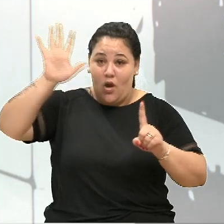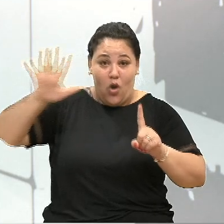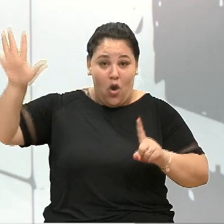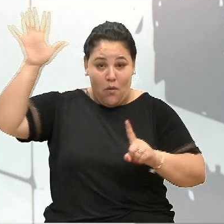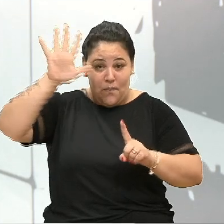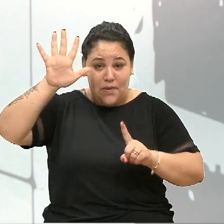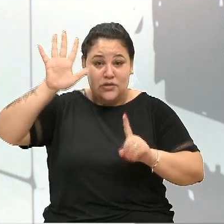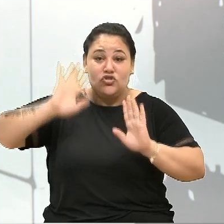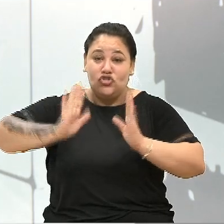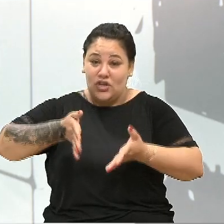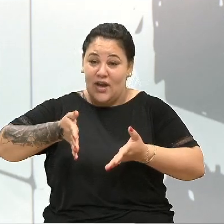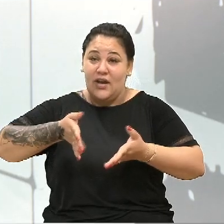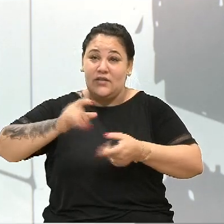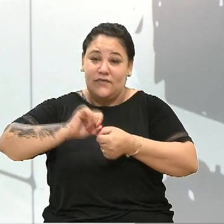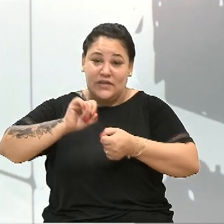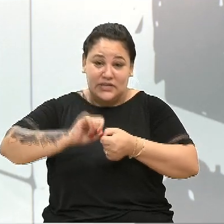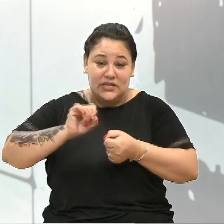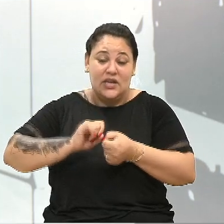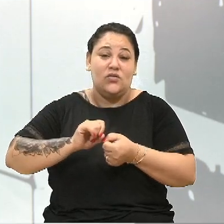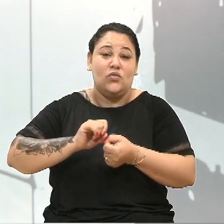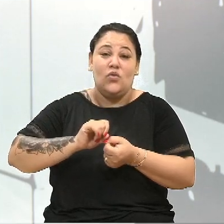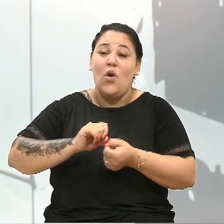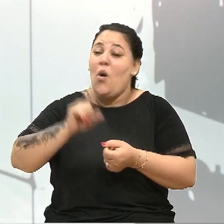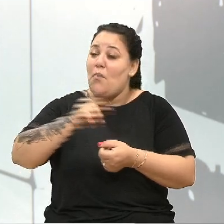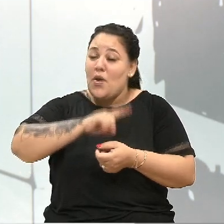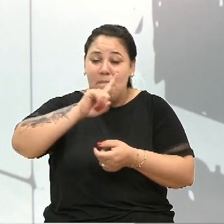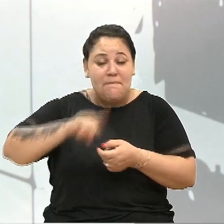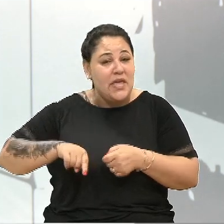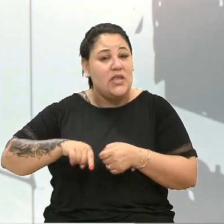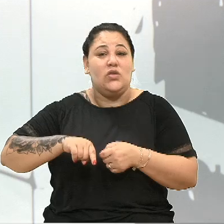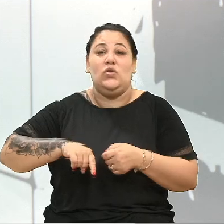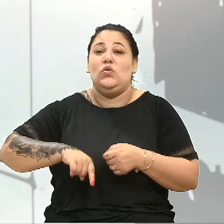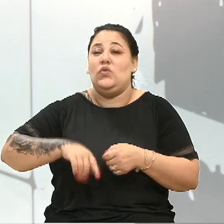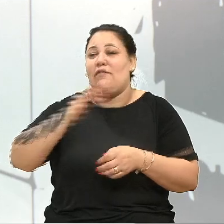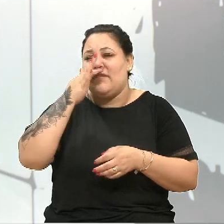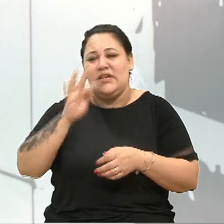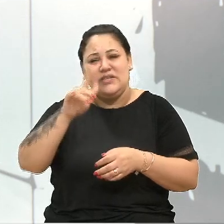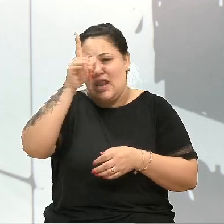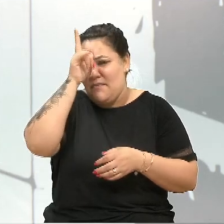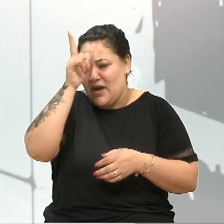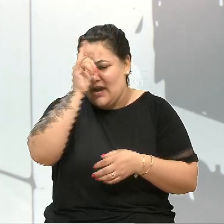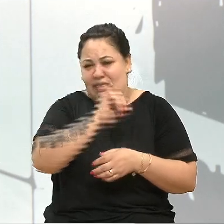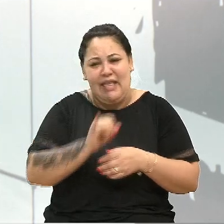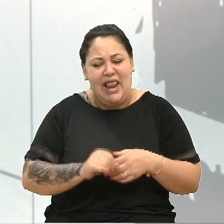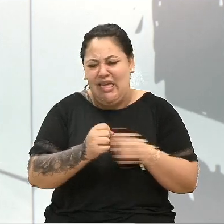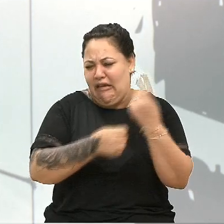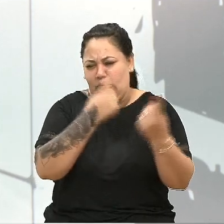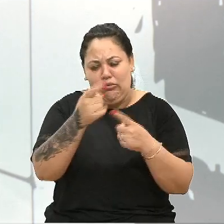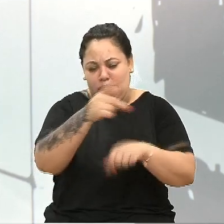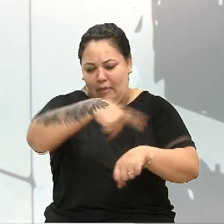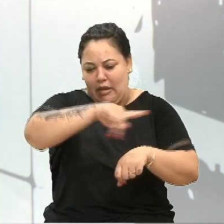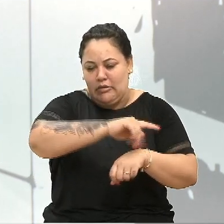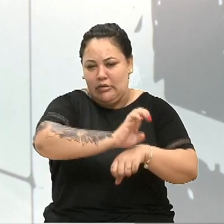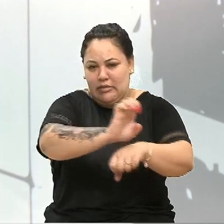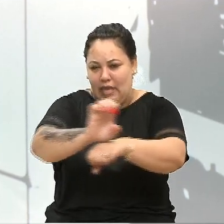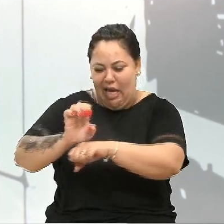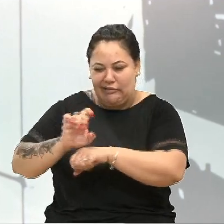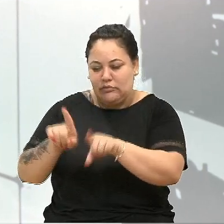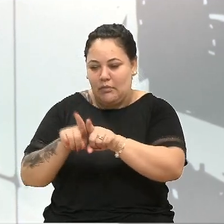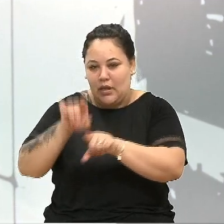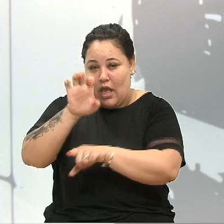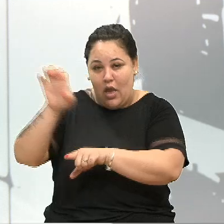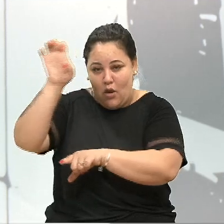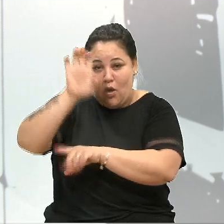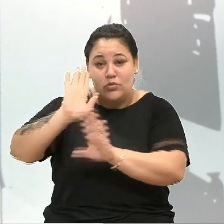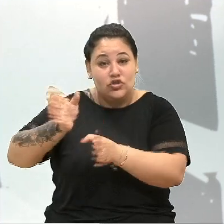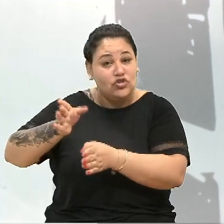esta proibição, na Finlândia, na França, na Itália, que já há tempo, né, na Alemanha, em alguns locais, alguns estados, estão já